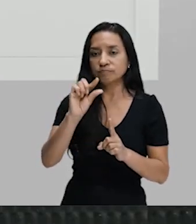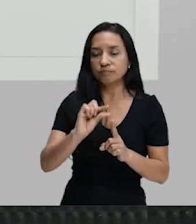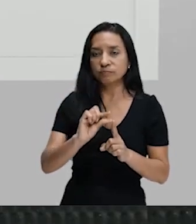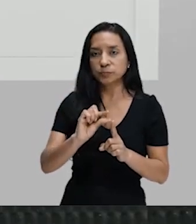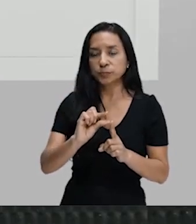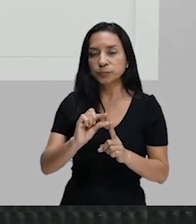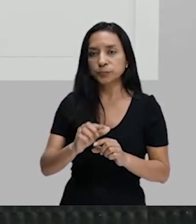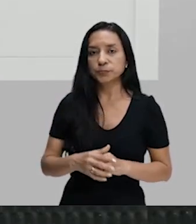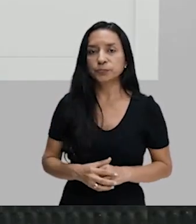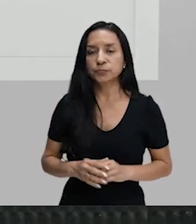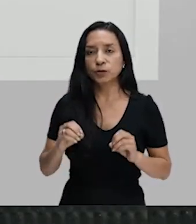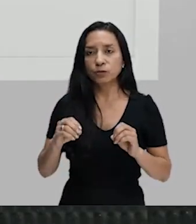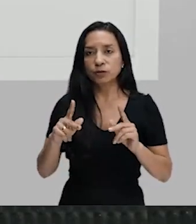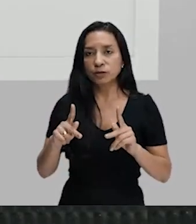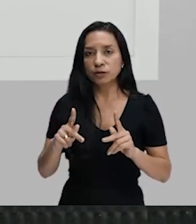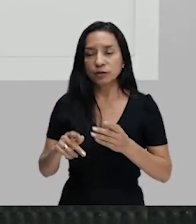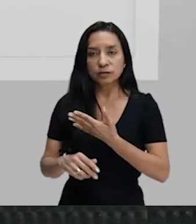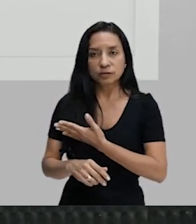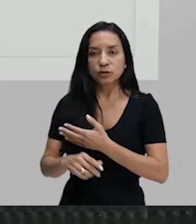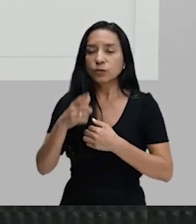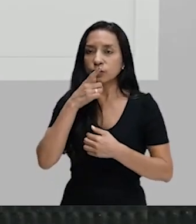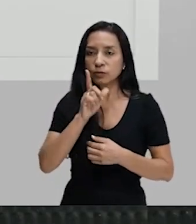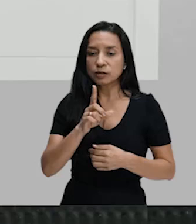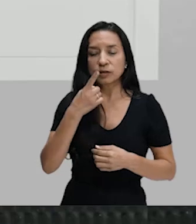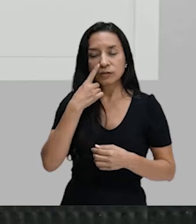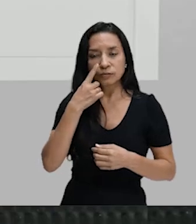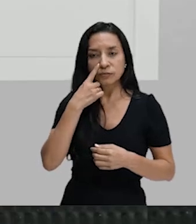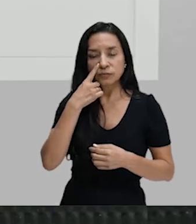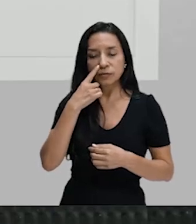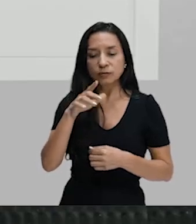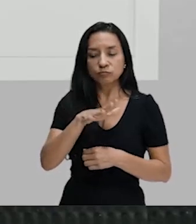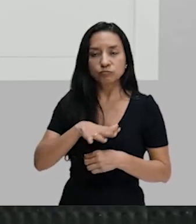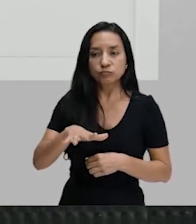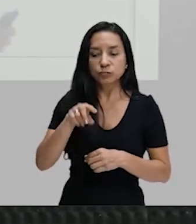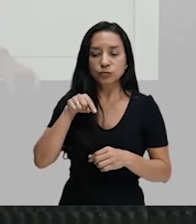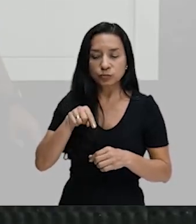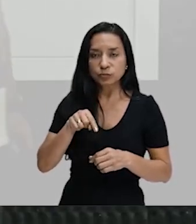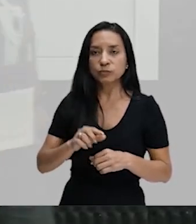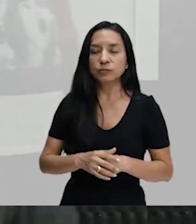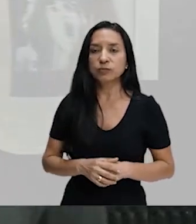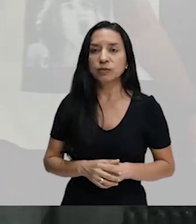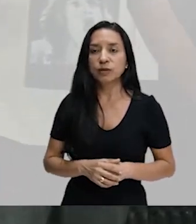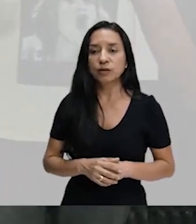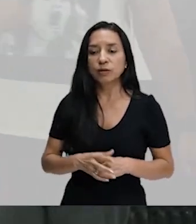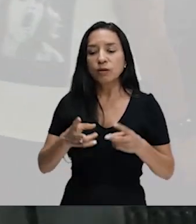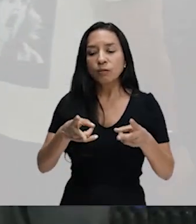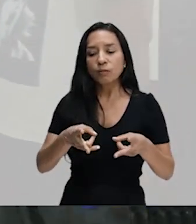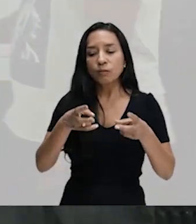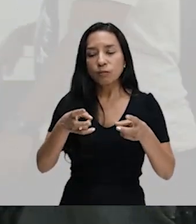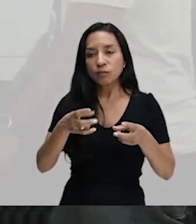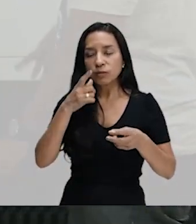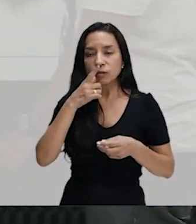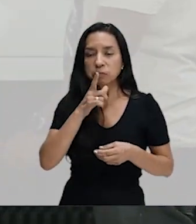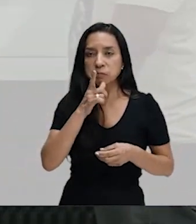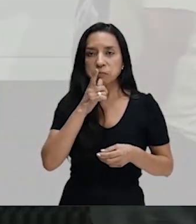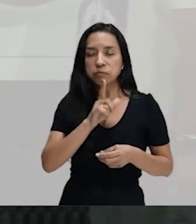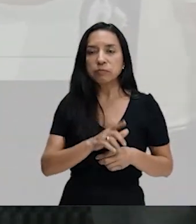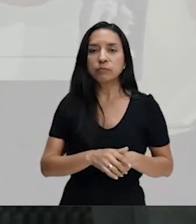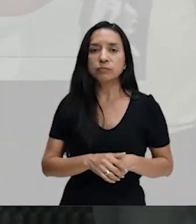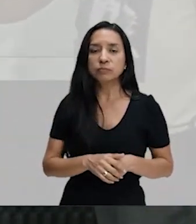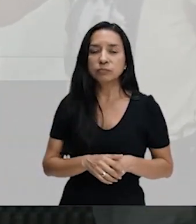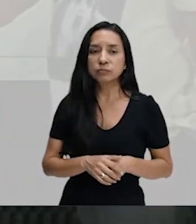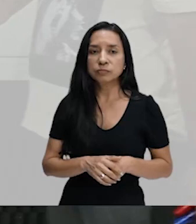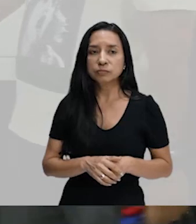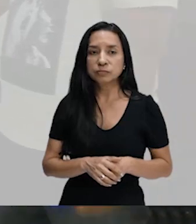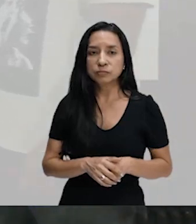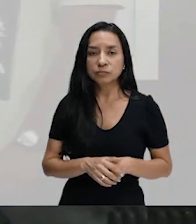Tá ok? Então na adiabática a gente consegue ver essas situações. Tá ok? A gente consegue até perceber uma adiabática, né, e outras